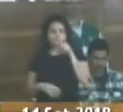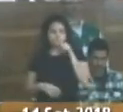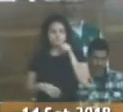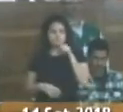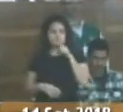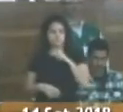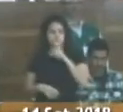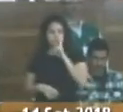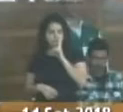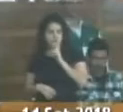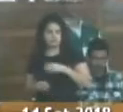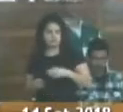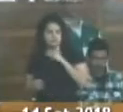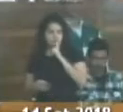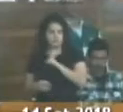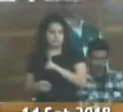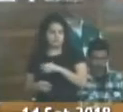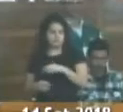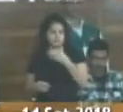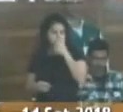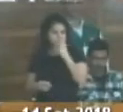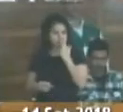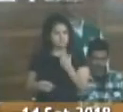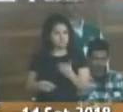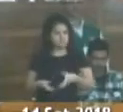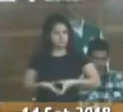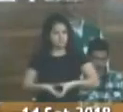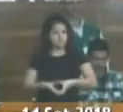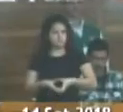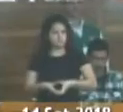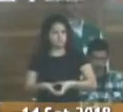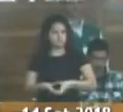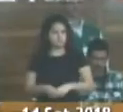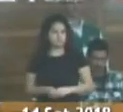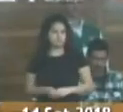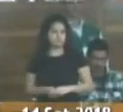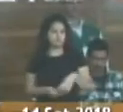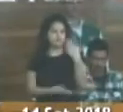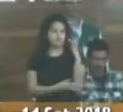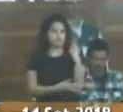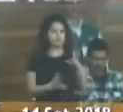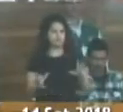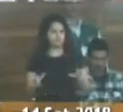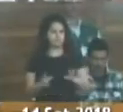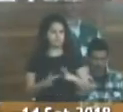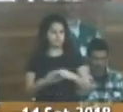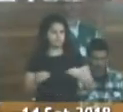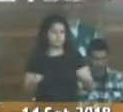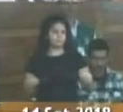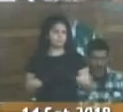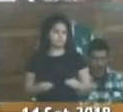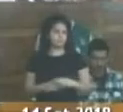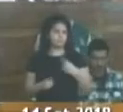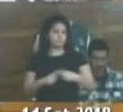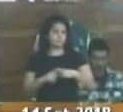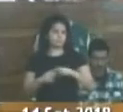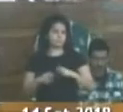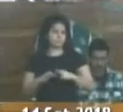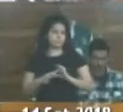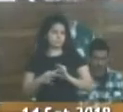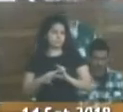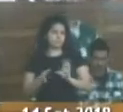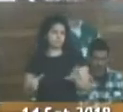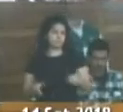secando. Árvores, estou falando. As árvores estão secando, porque liberaram, né,